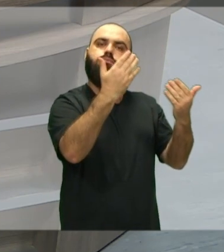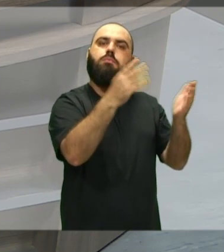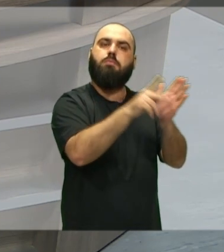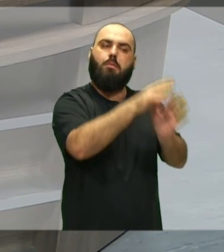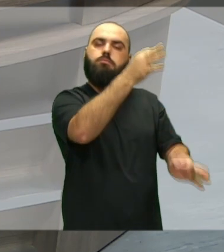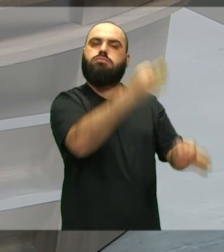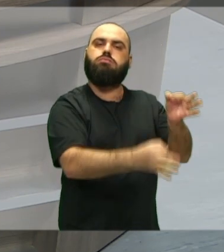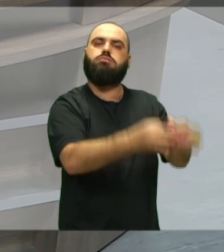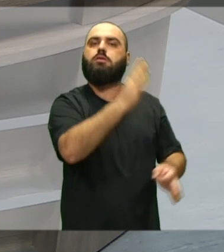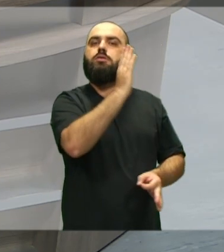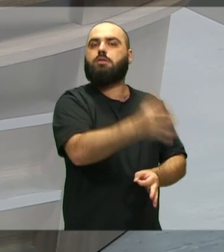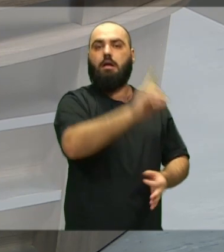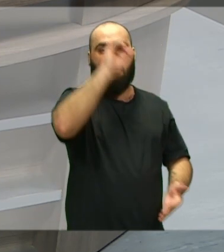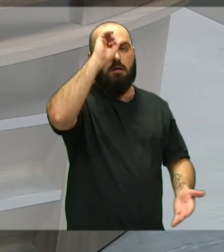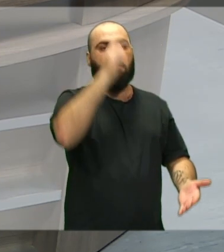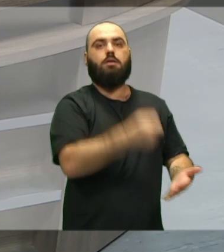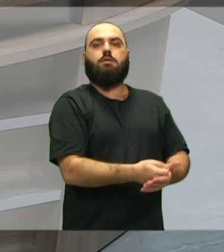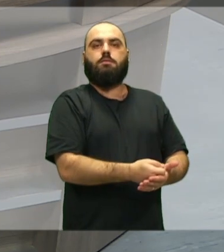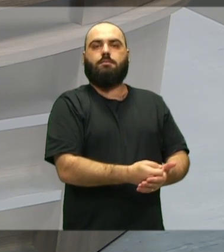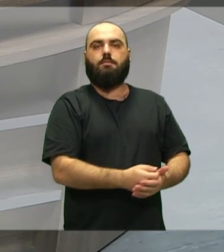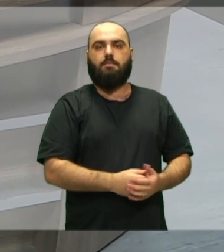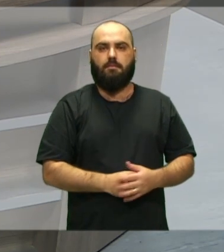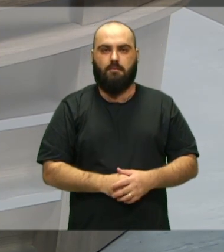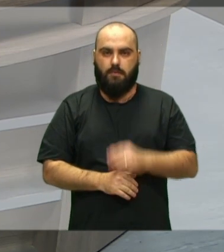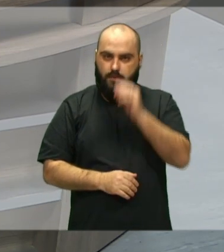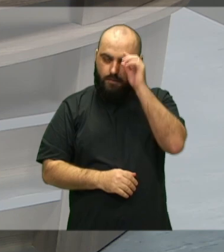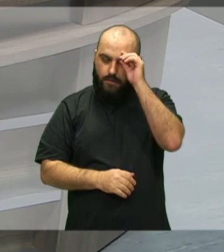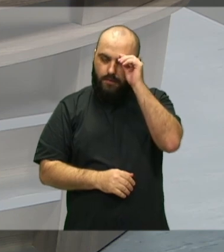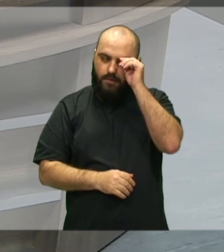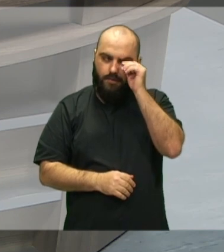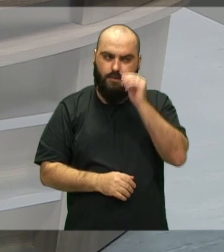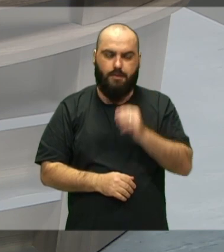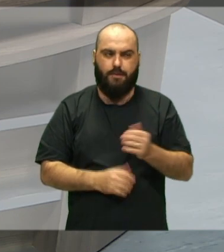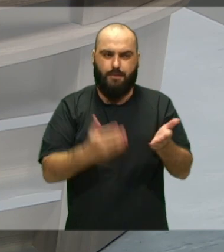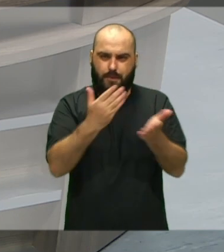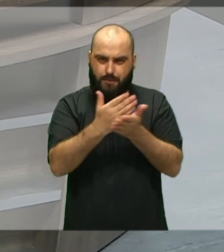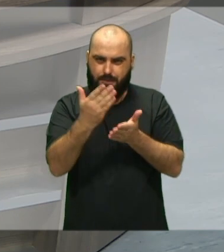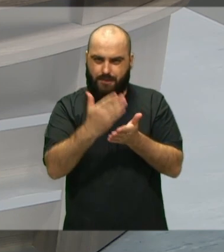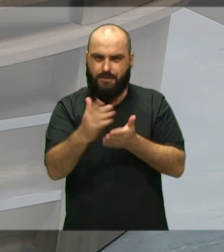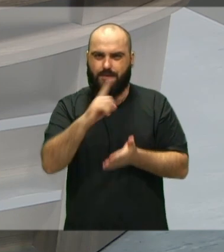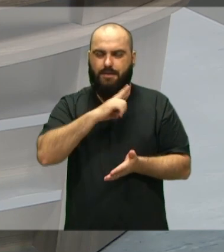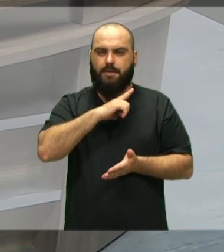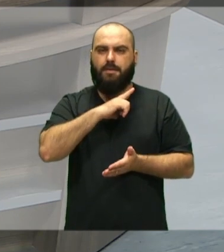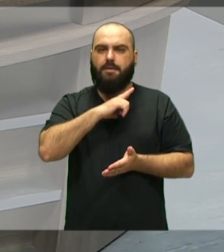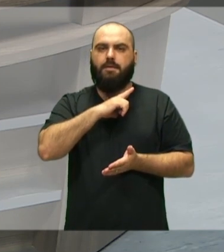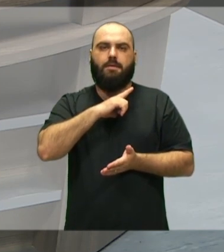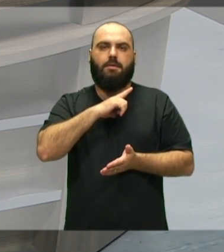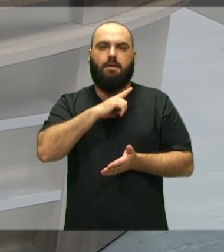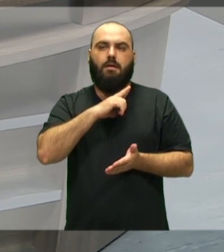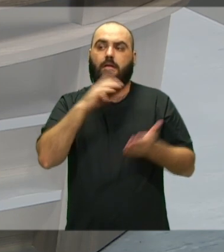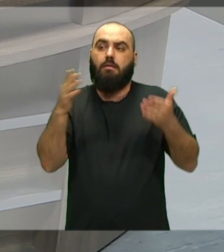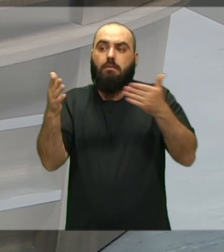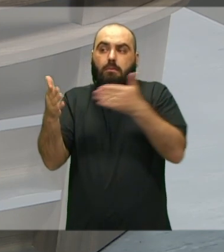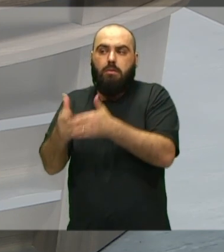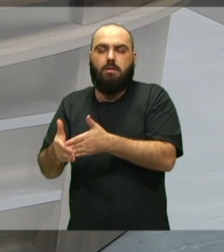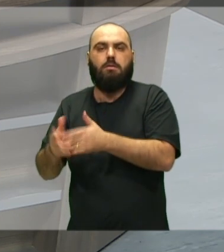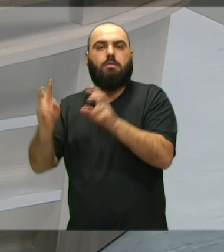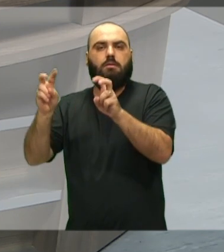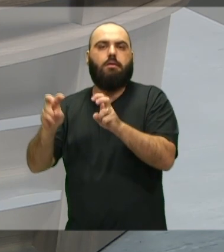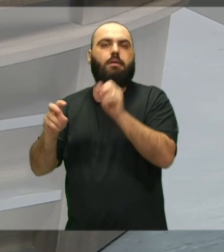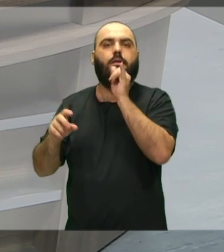tanto no começo, como serve para os princípios, desde o último tema, a gente vai falar de